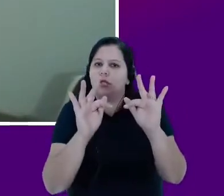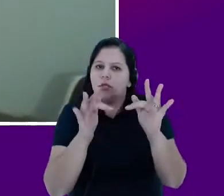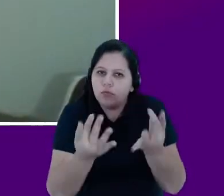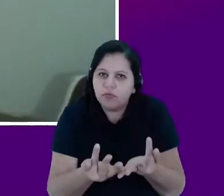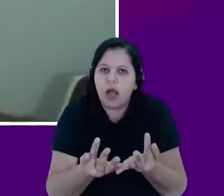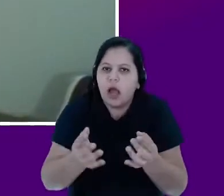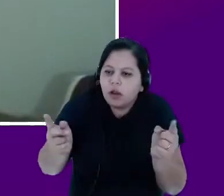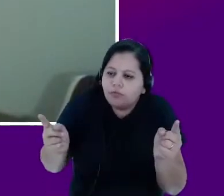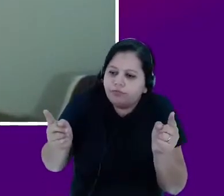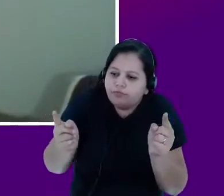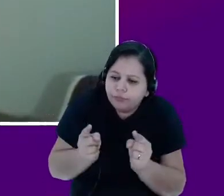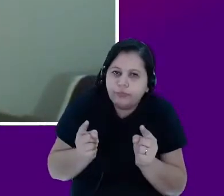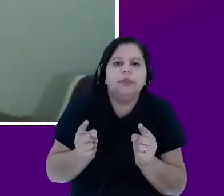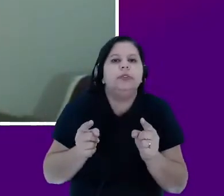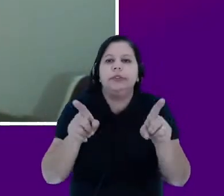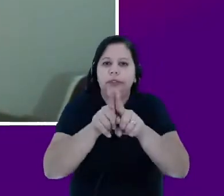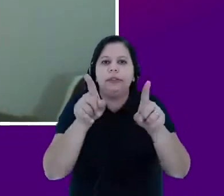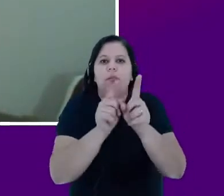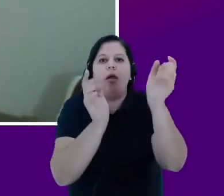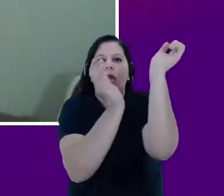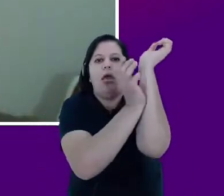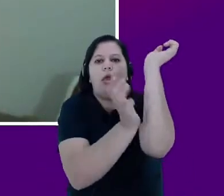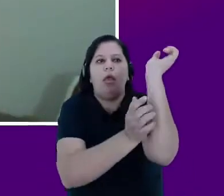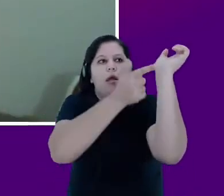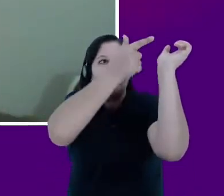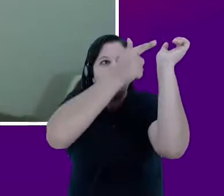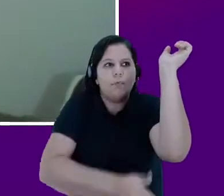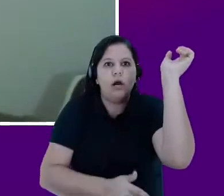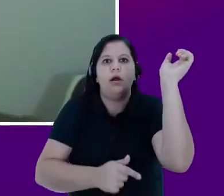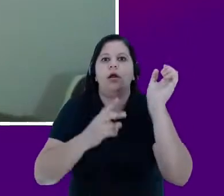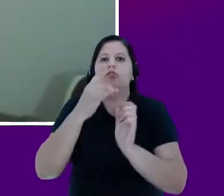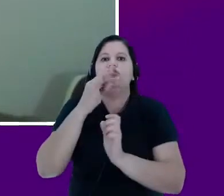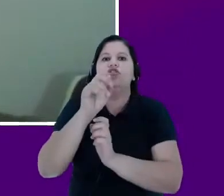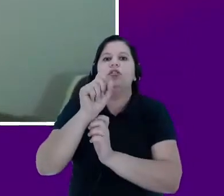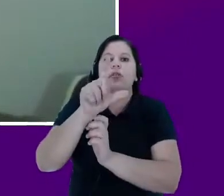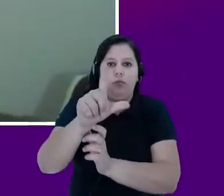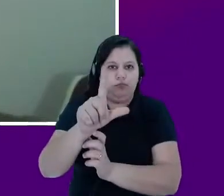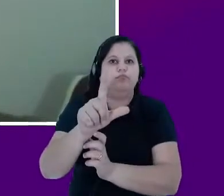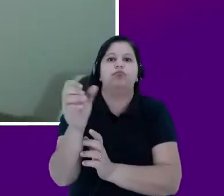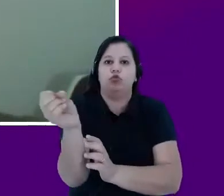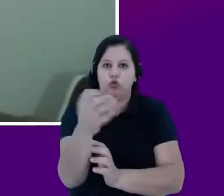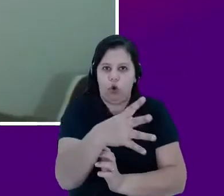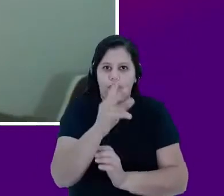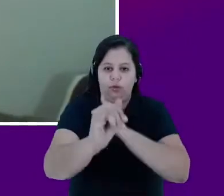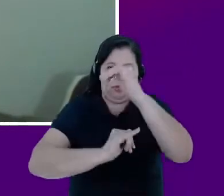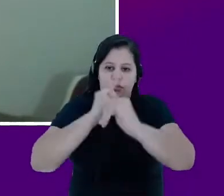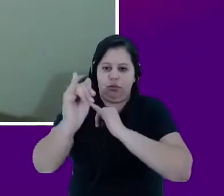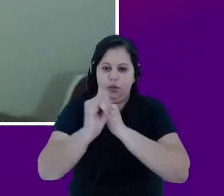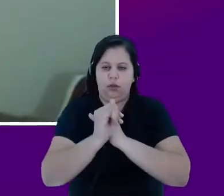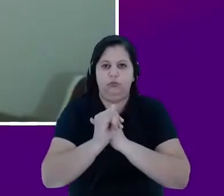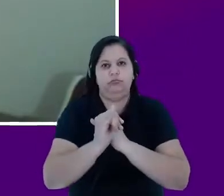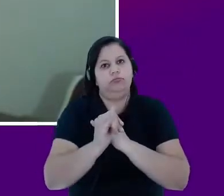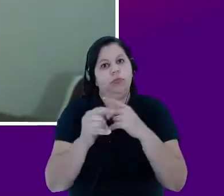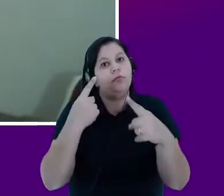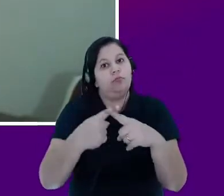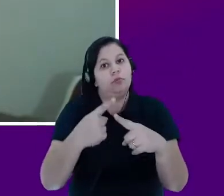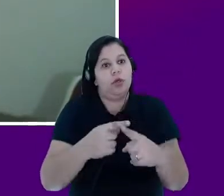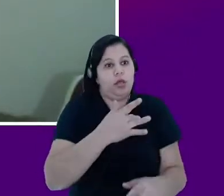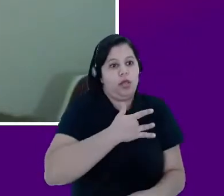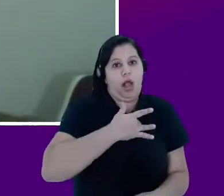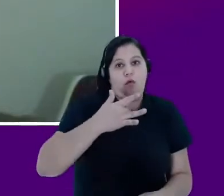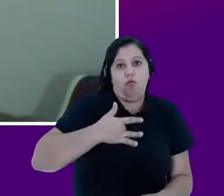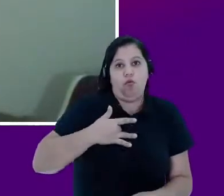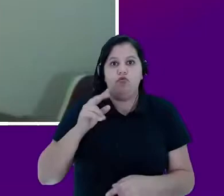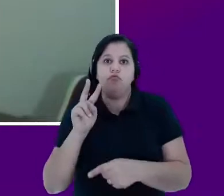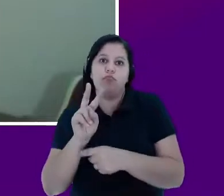e digitalizarem os processos de ponta a ponta. Afinal, saúde e proteção serão o epicentro e